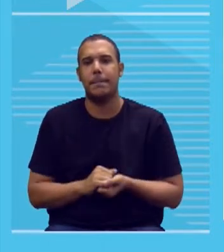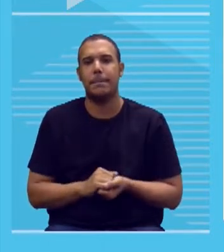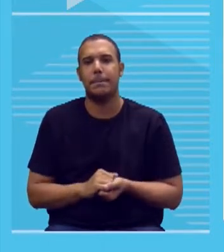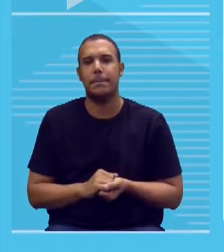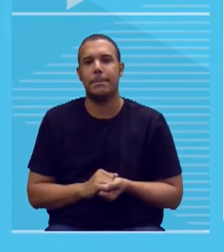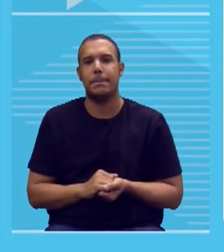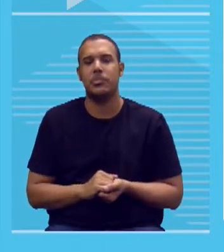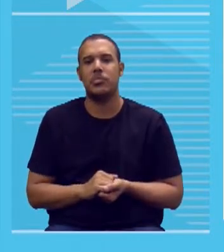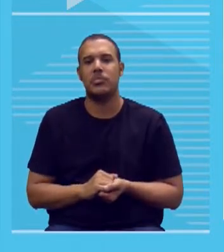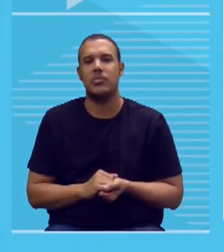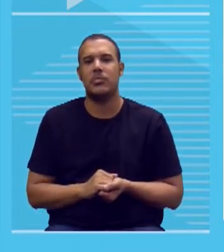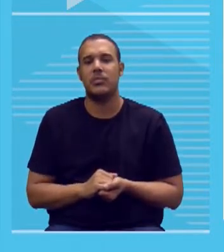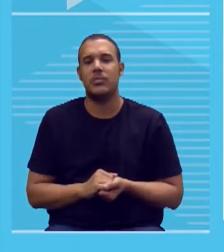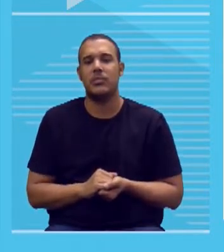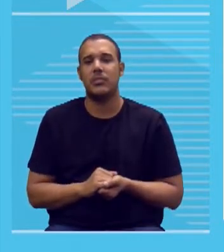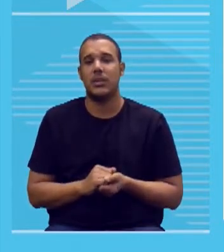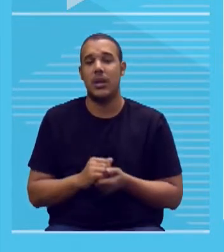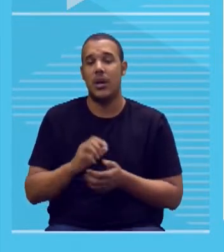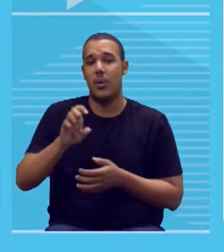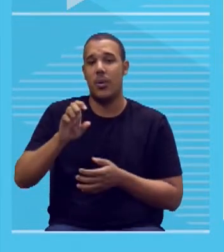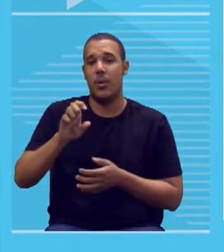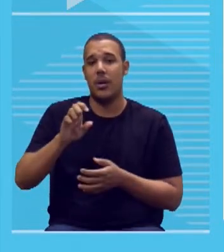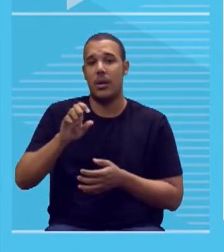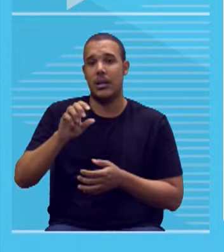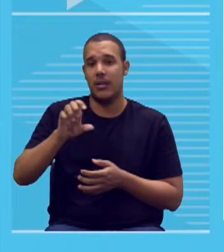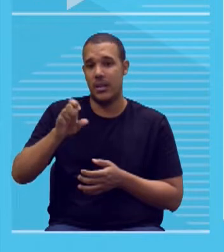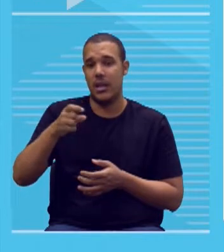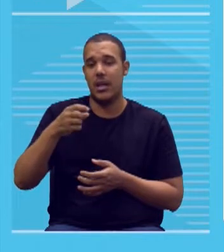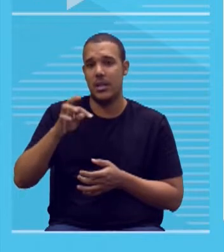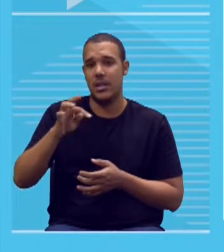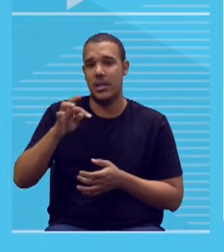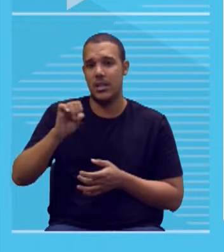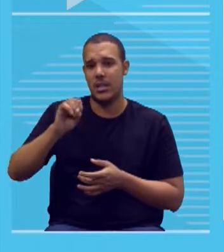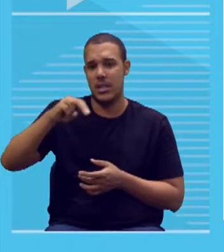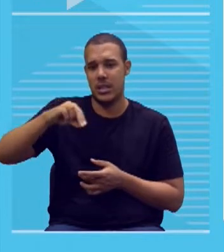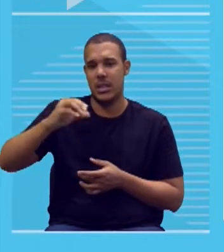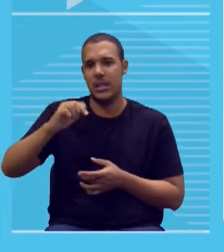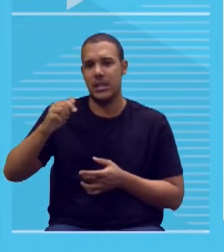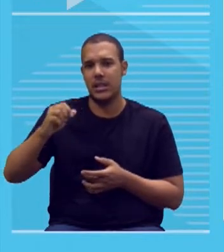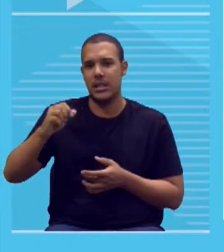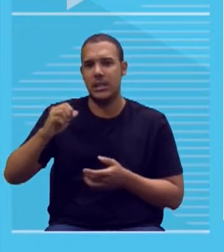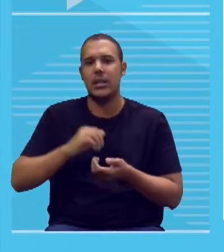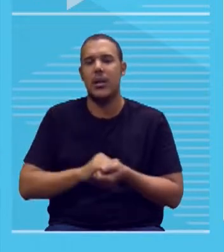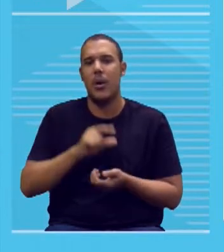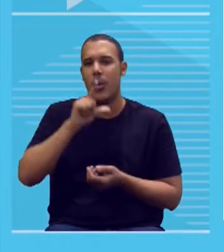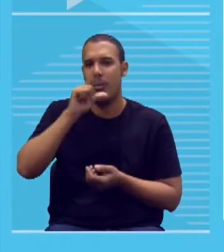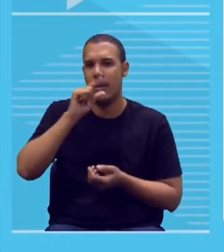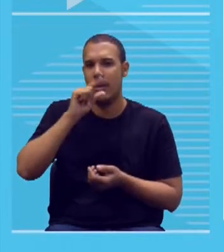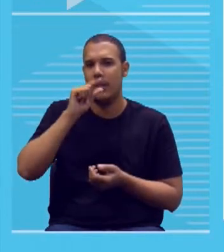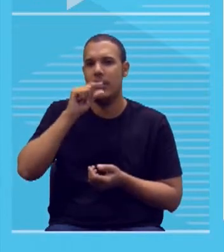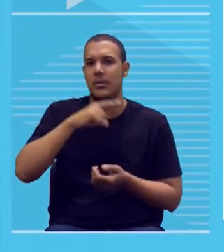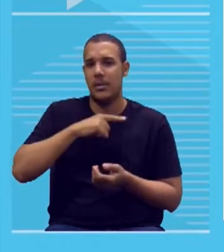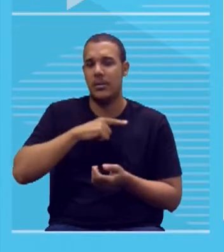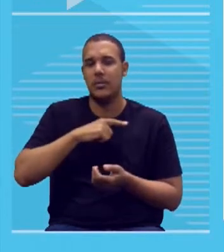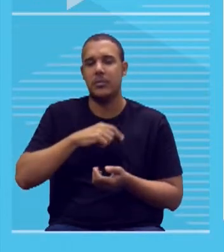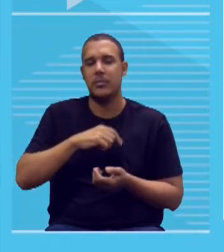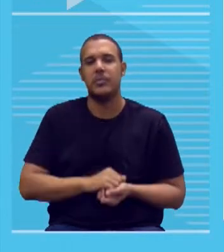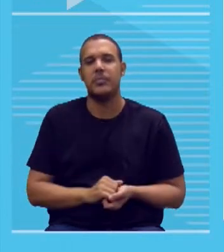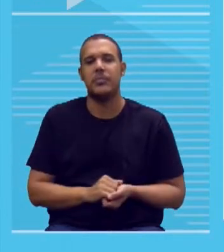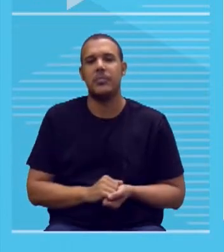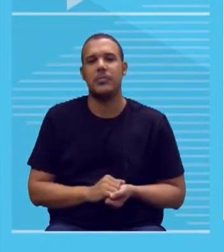ela foi é uma espécie que tava entrando em extinção na lista de possíveis espécies em extinção